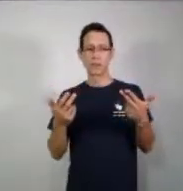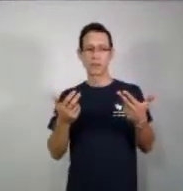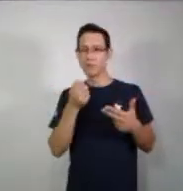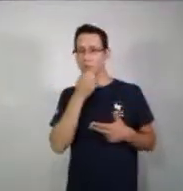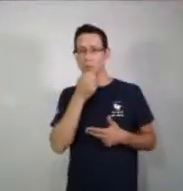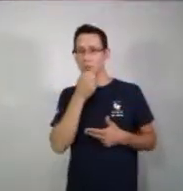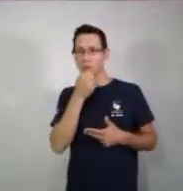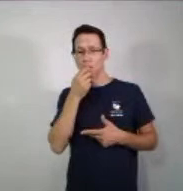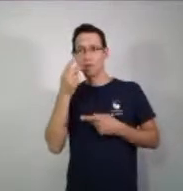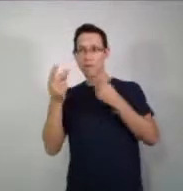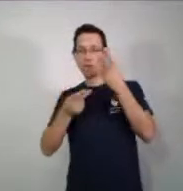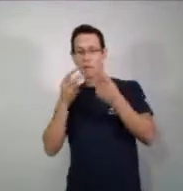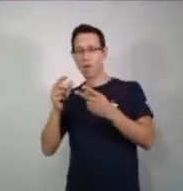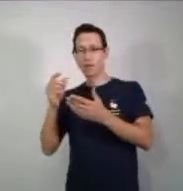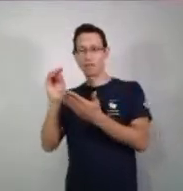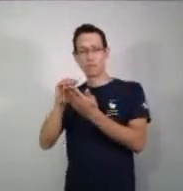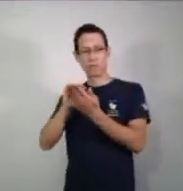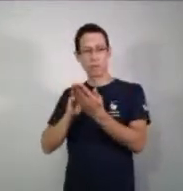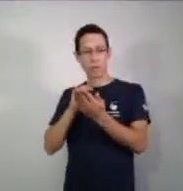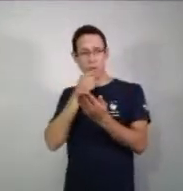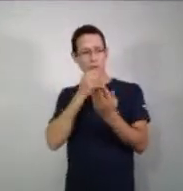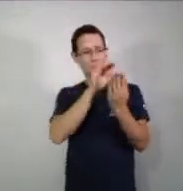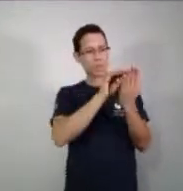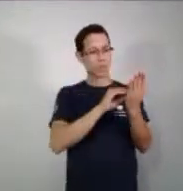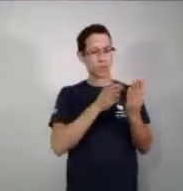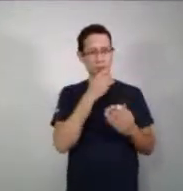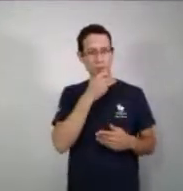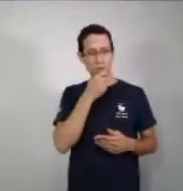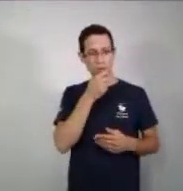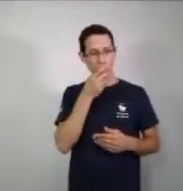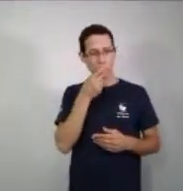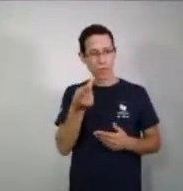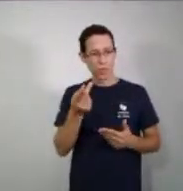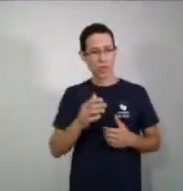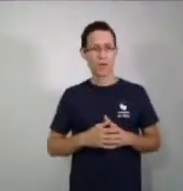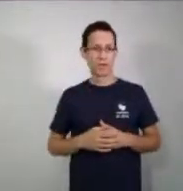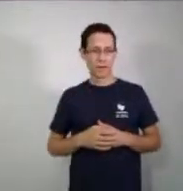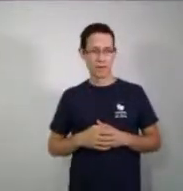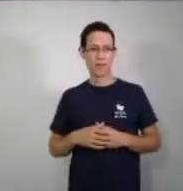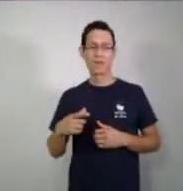nenhum, mesmo, né, nos ensaios. Os ensaios têm